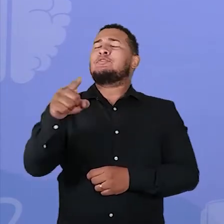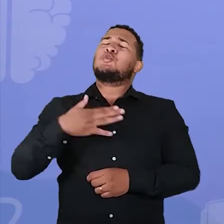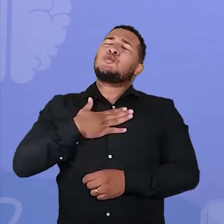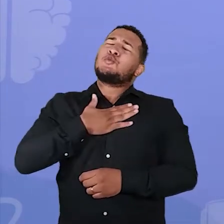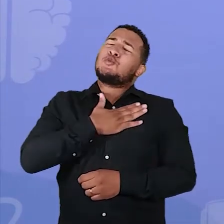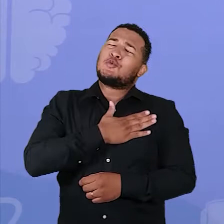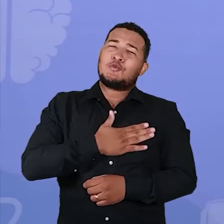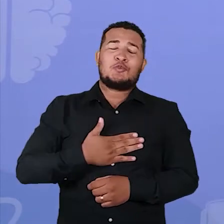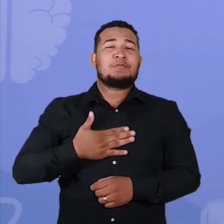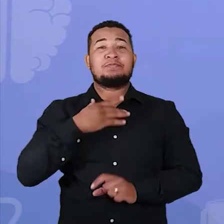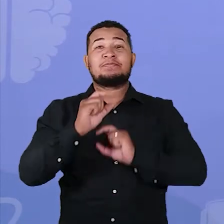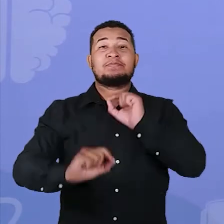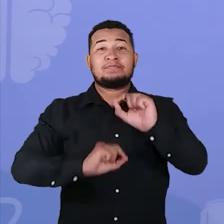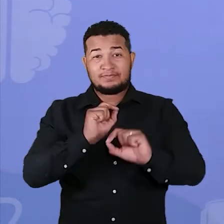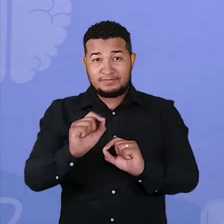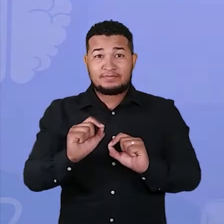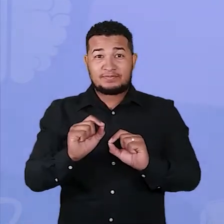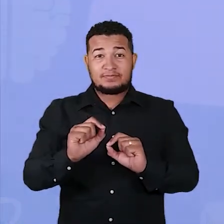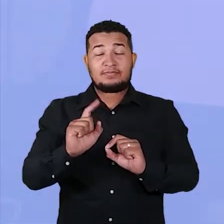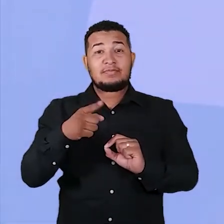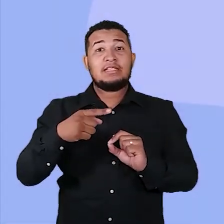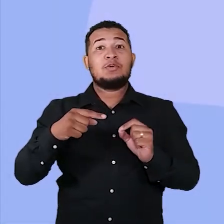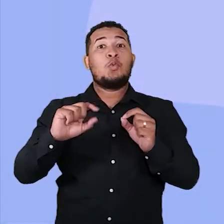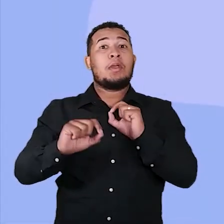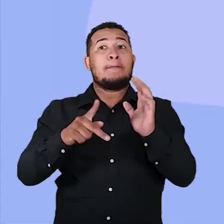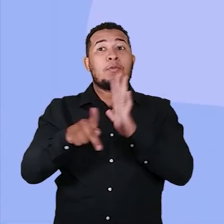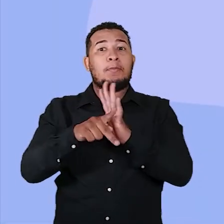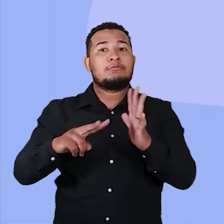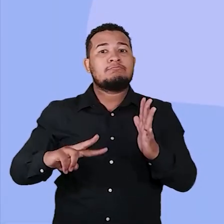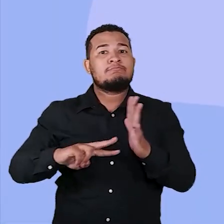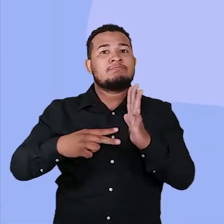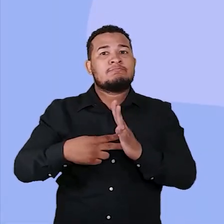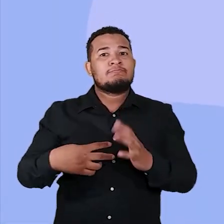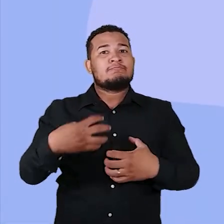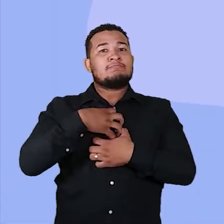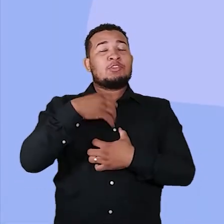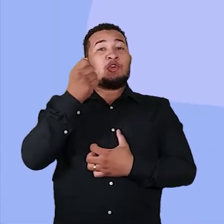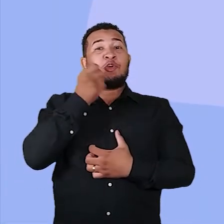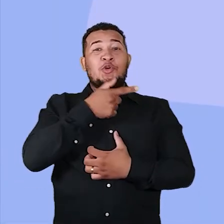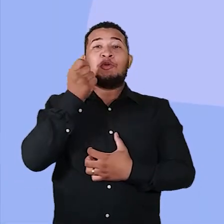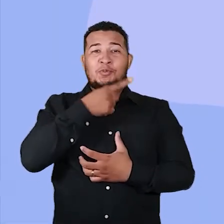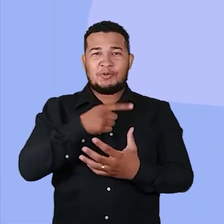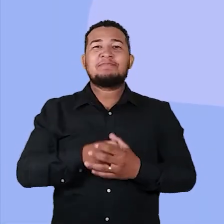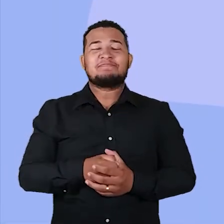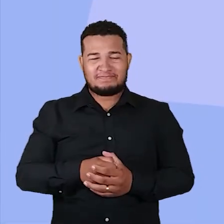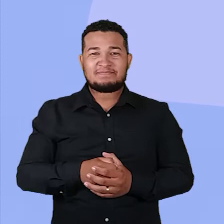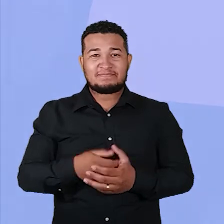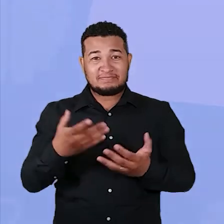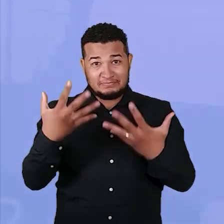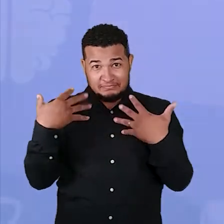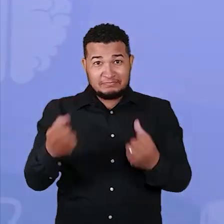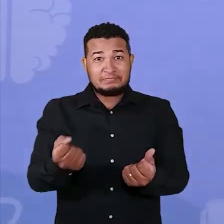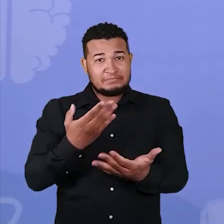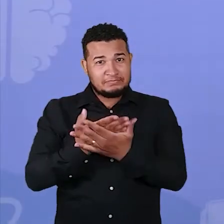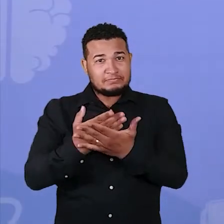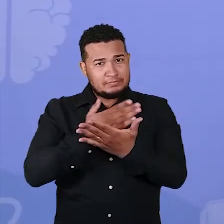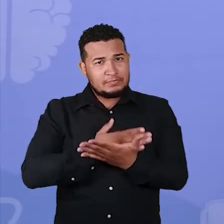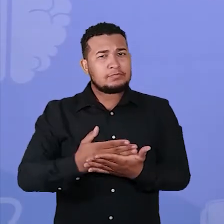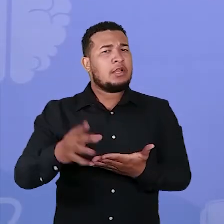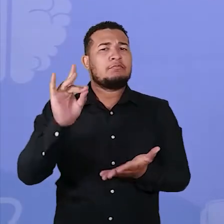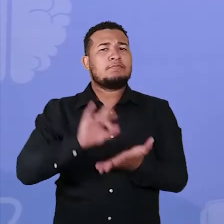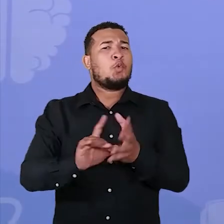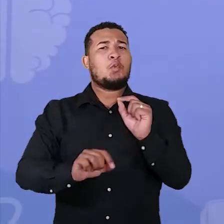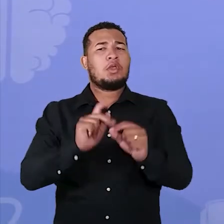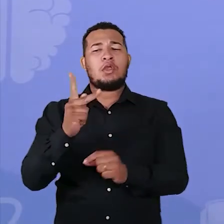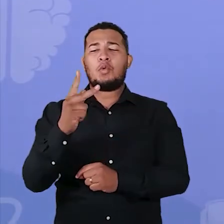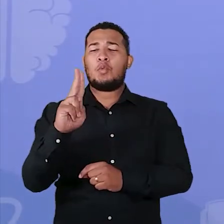nós gostamos, que é sentido de efeito, humor. Então bora para a aula aí para a gente ver o que